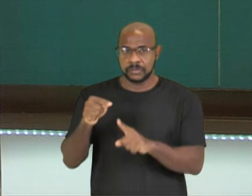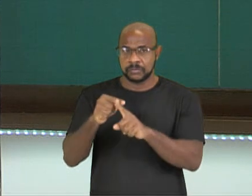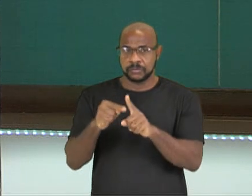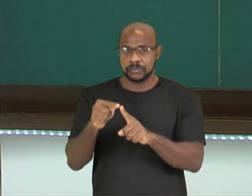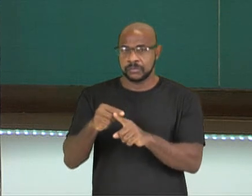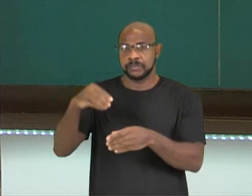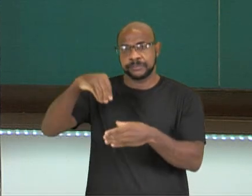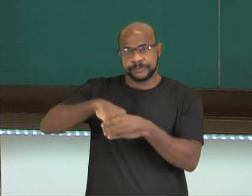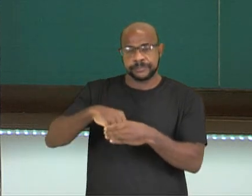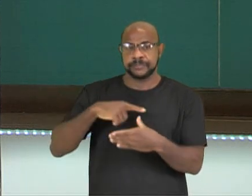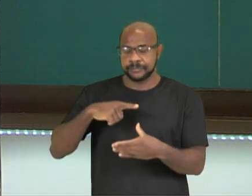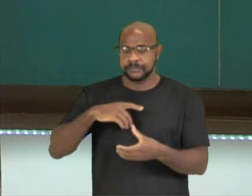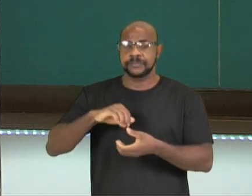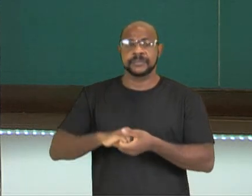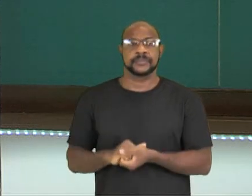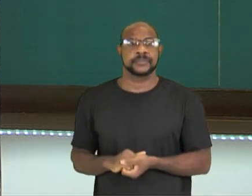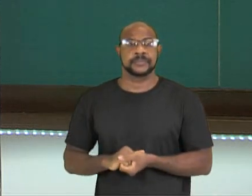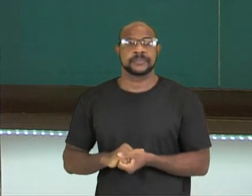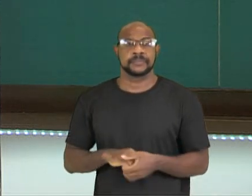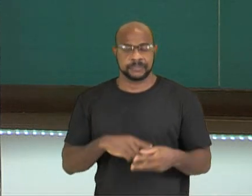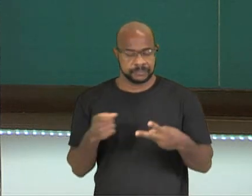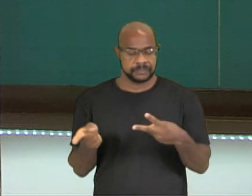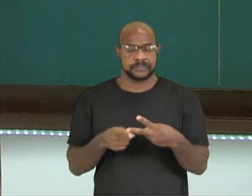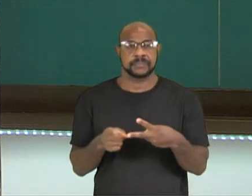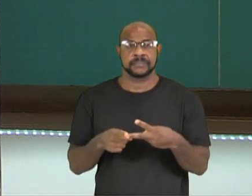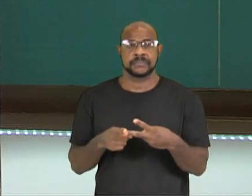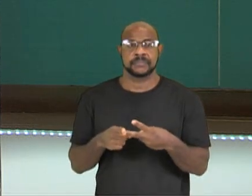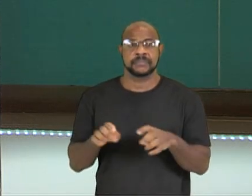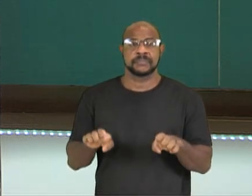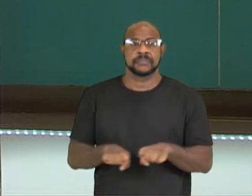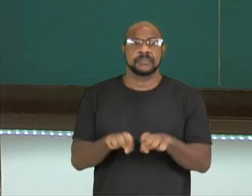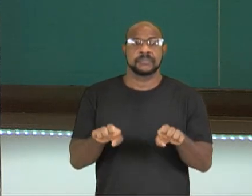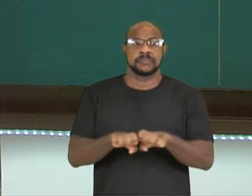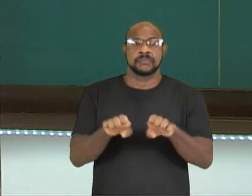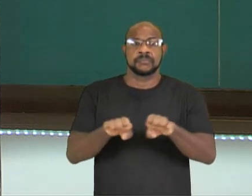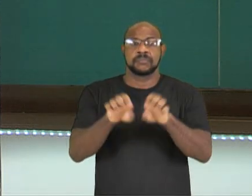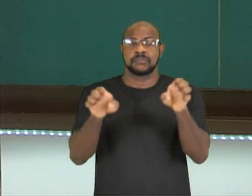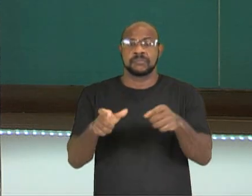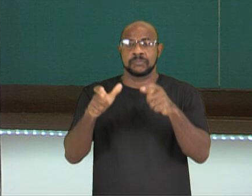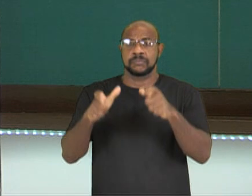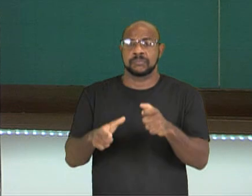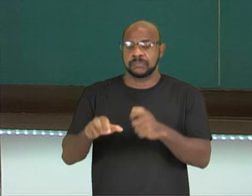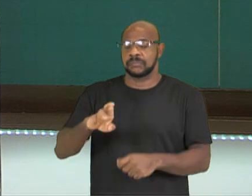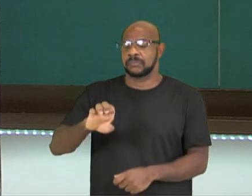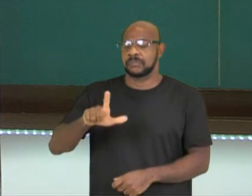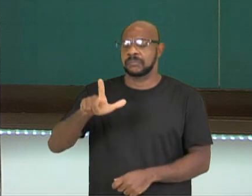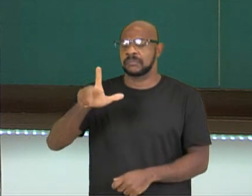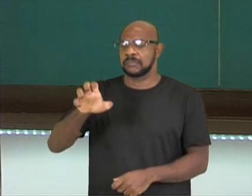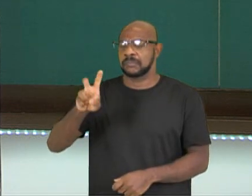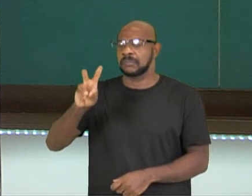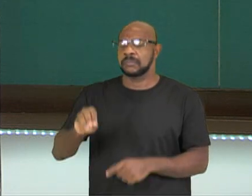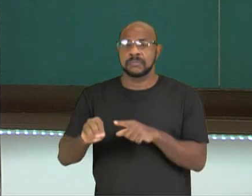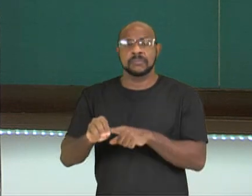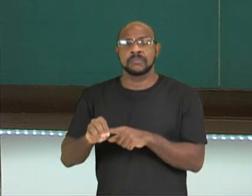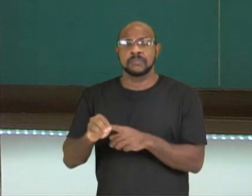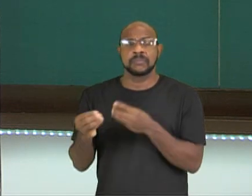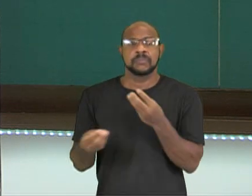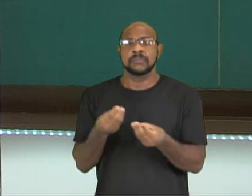da superfície terrestre. Quando a gente pensa em estrutura do relevo, como ele